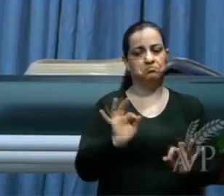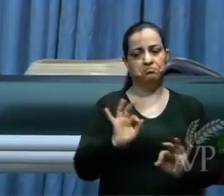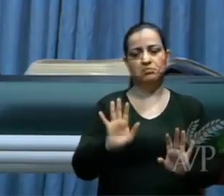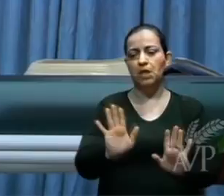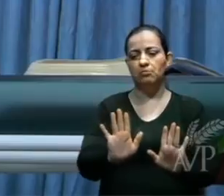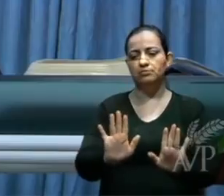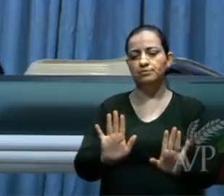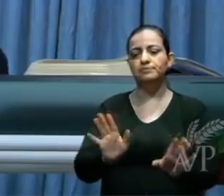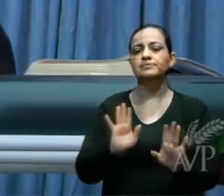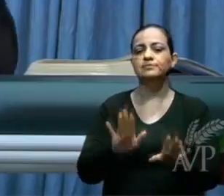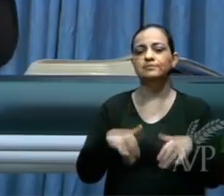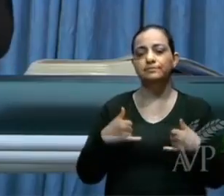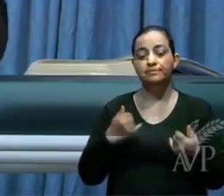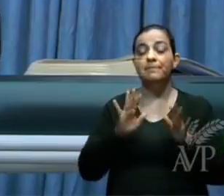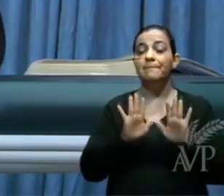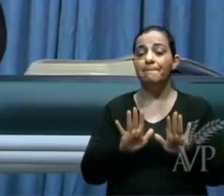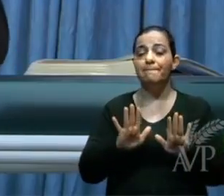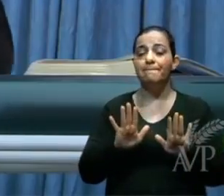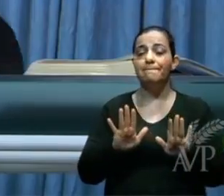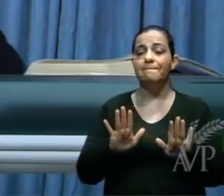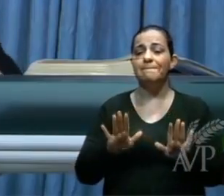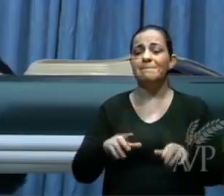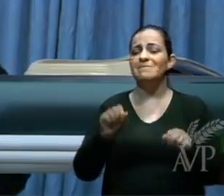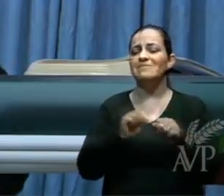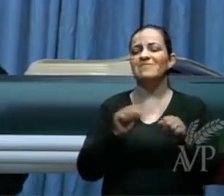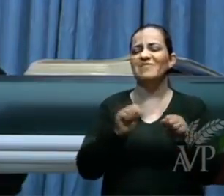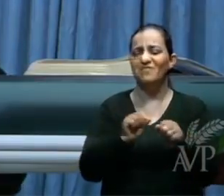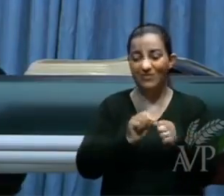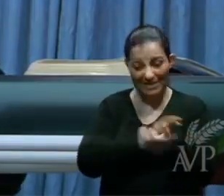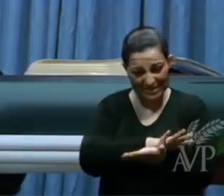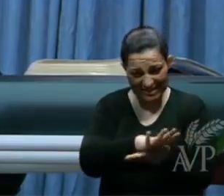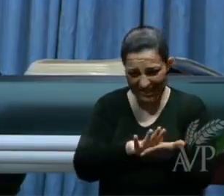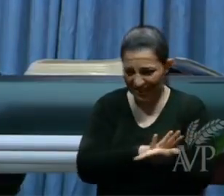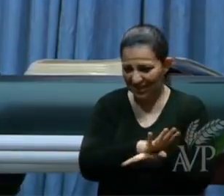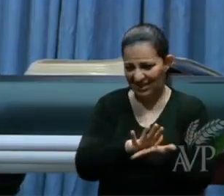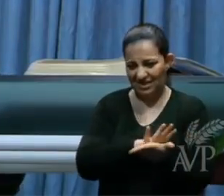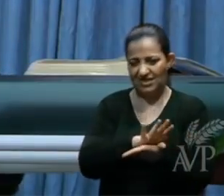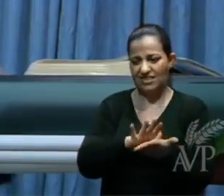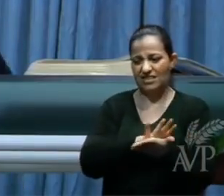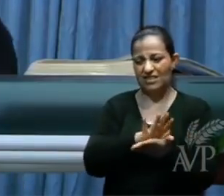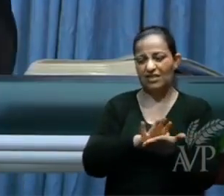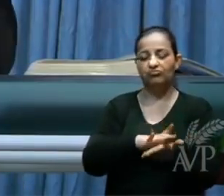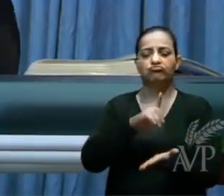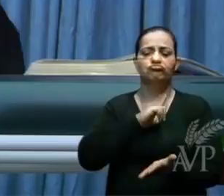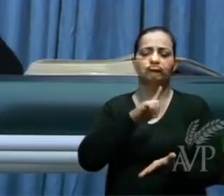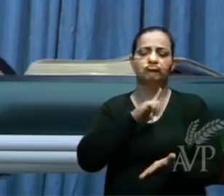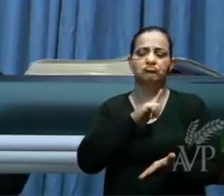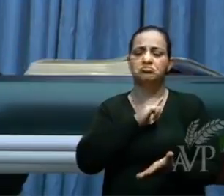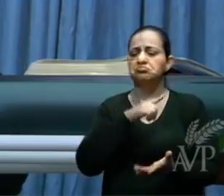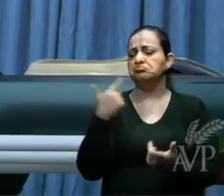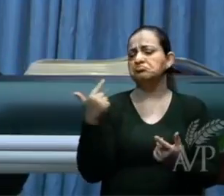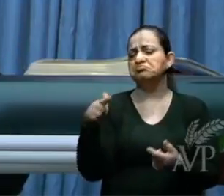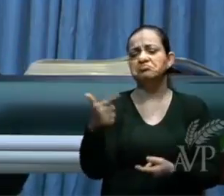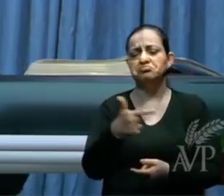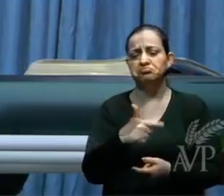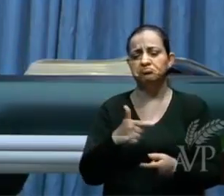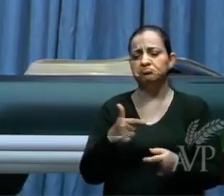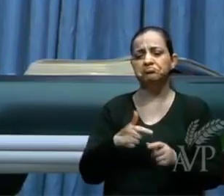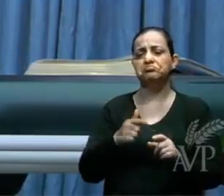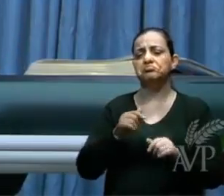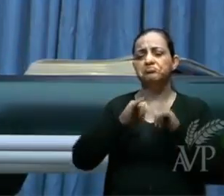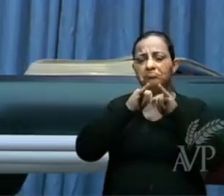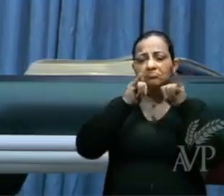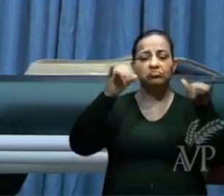mas não fazem nada não tem nenhum programa de rádio